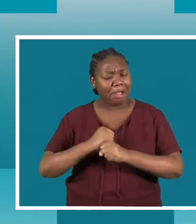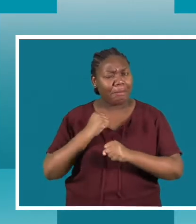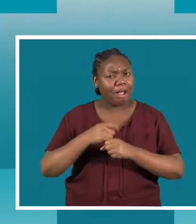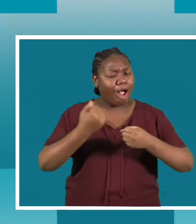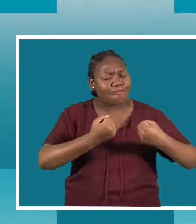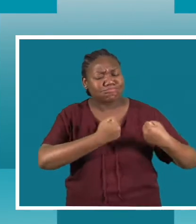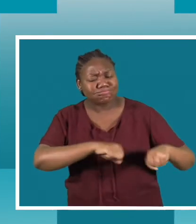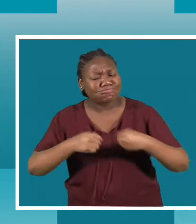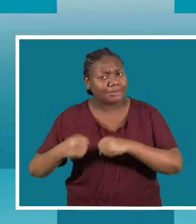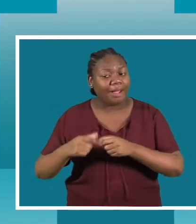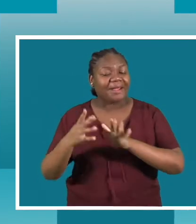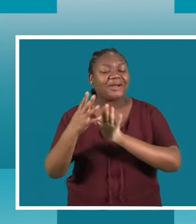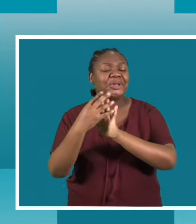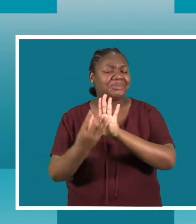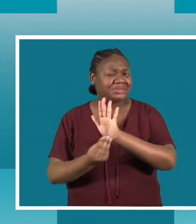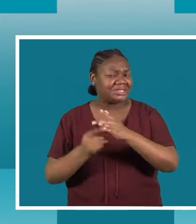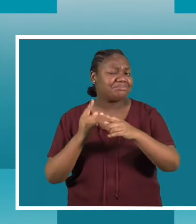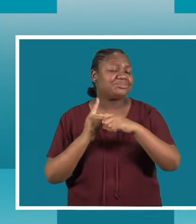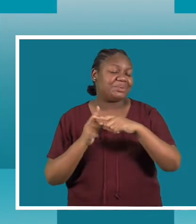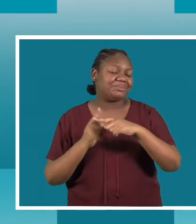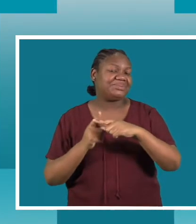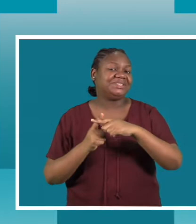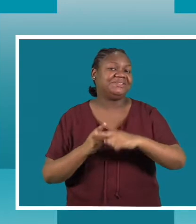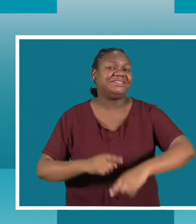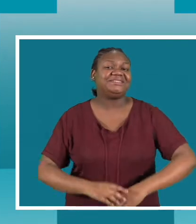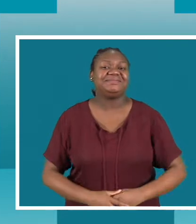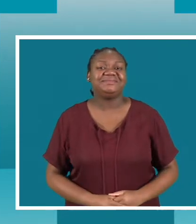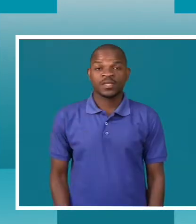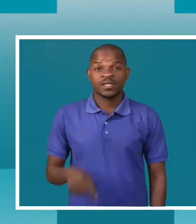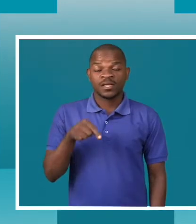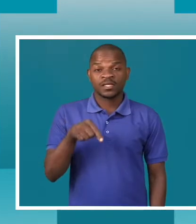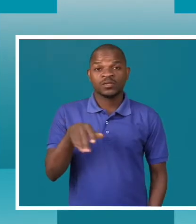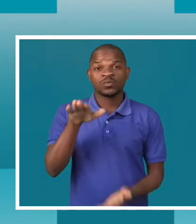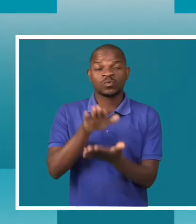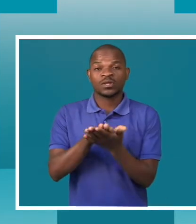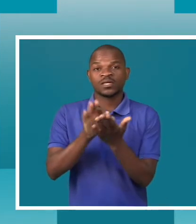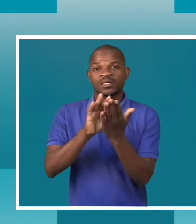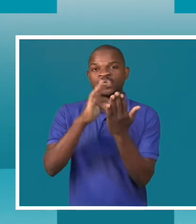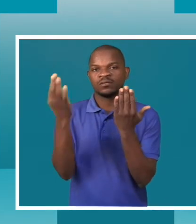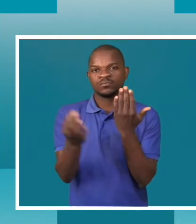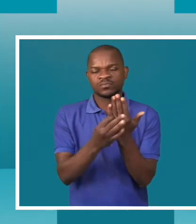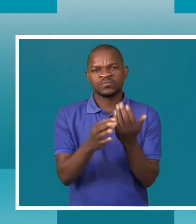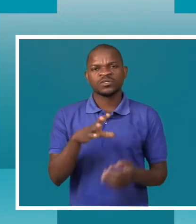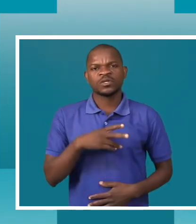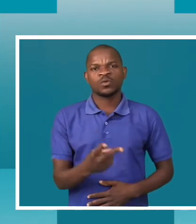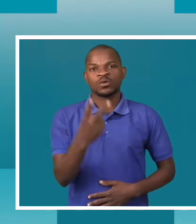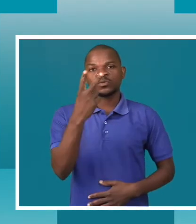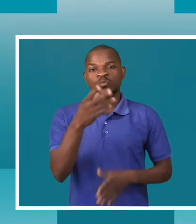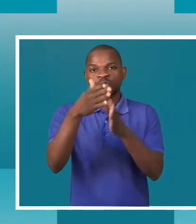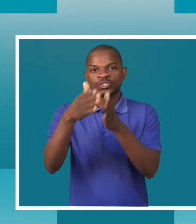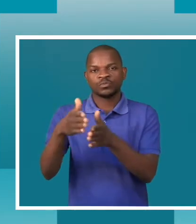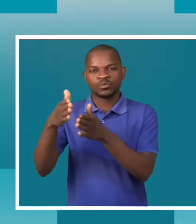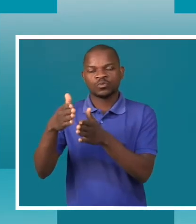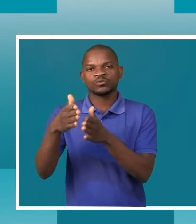realizado, pois o seu trabalho já começou a gerar resultados. Aqui mesmo na Amodefa tem dois